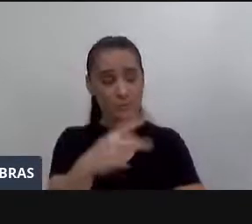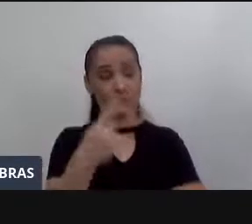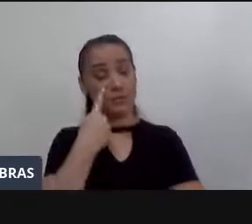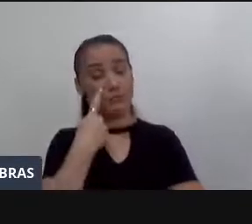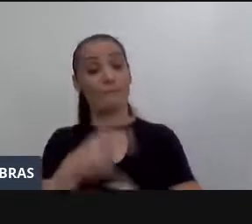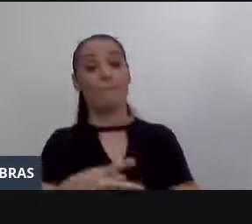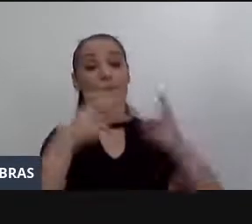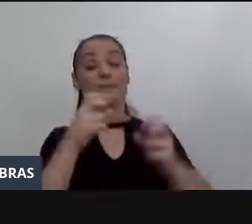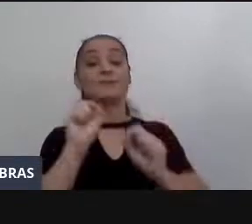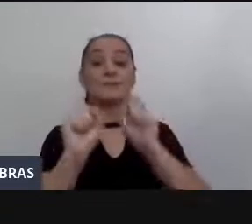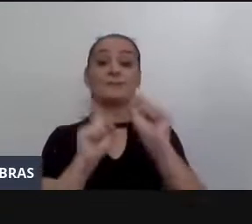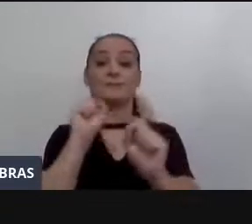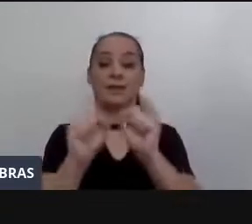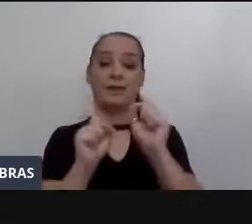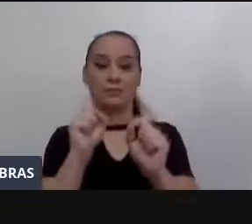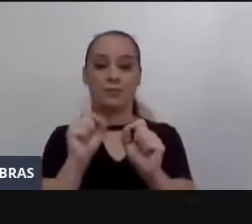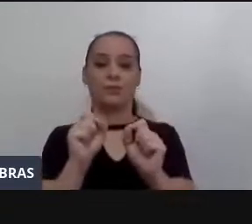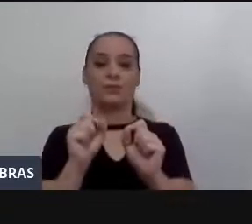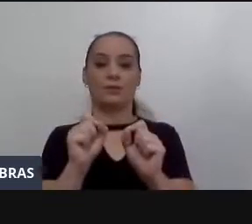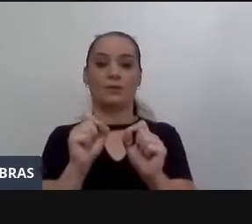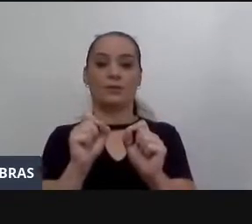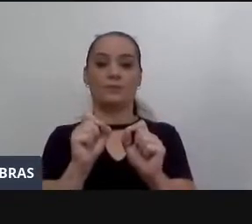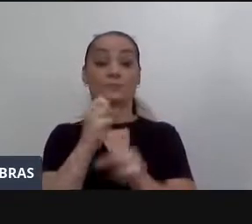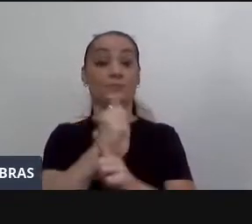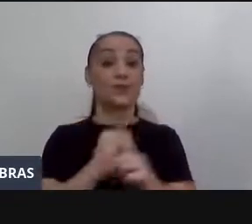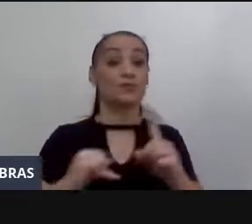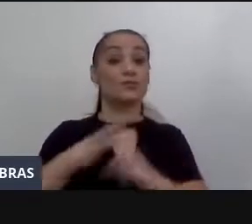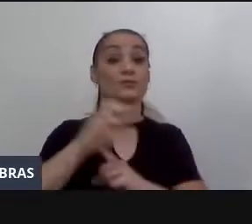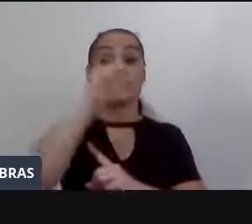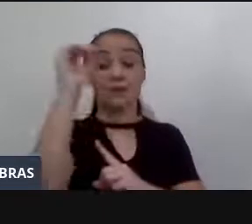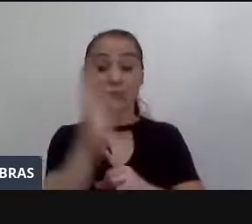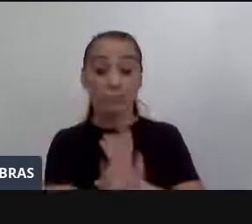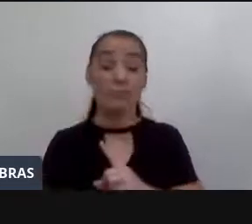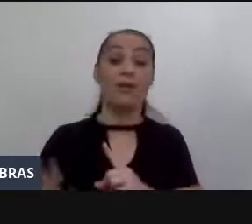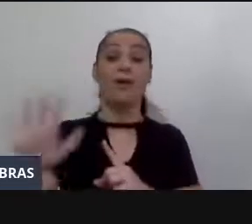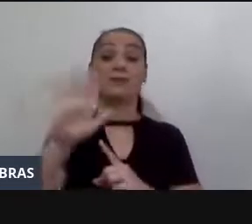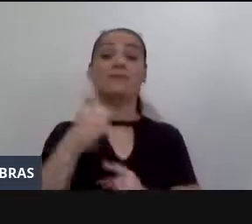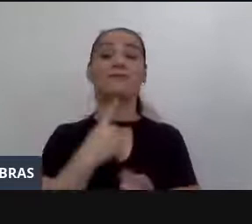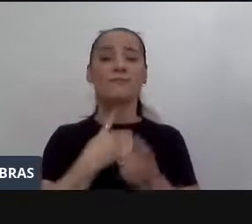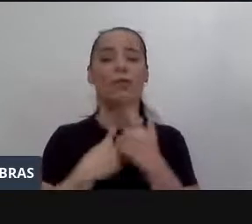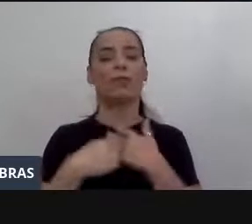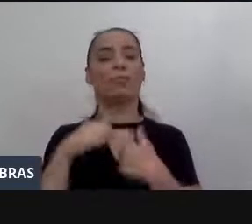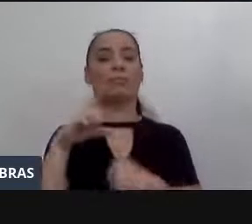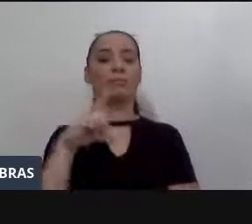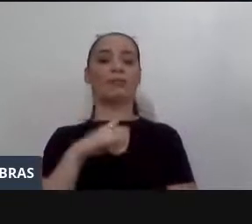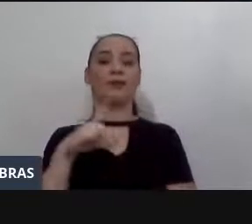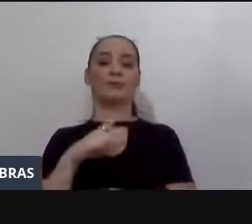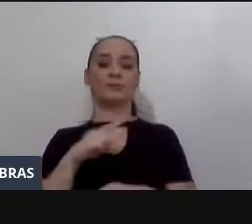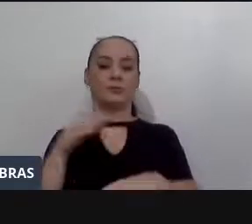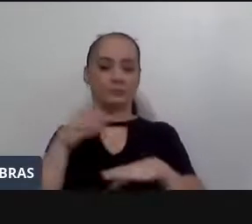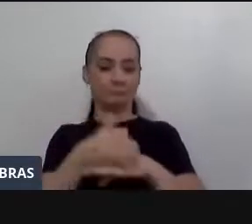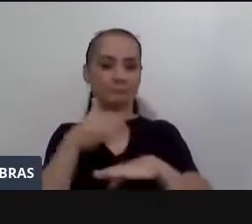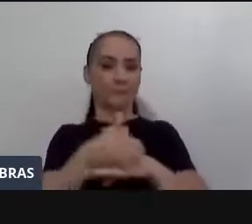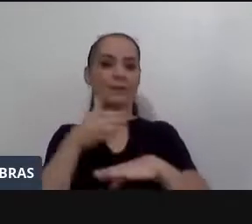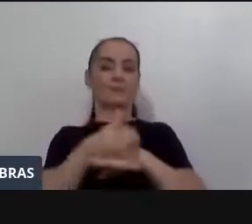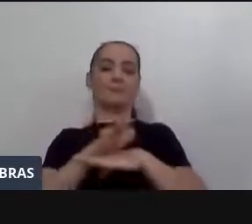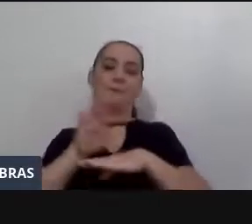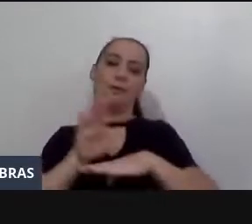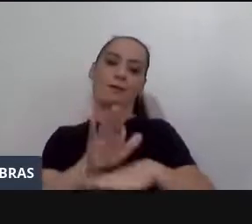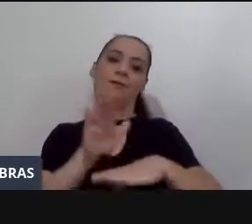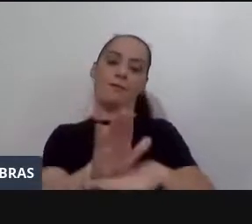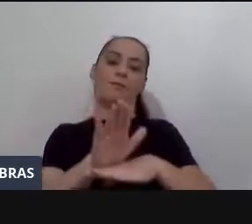há uma vontade da sociedade brasileira de contribuir, de participar, e